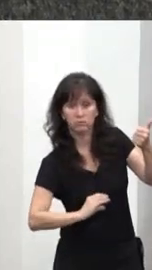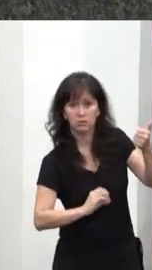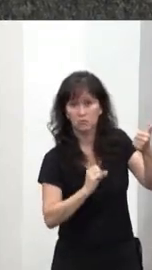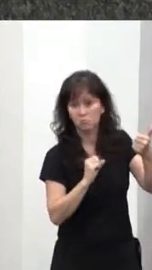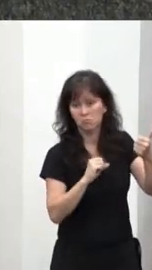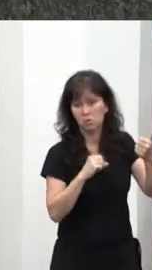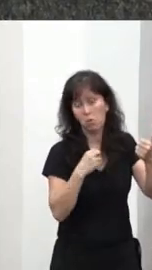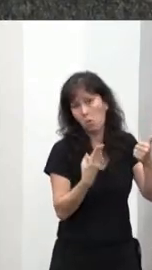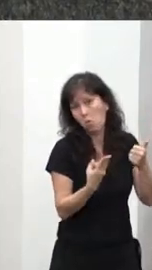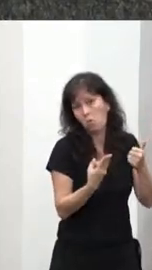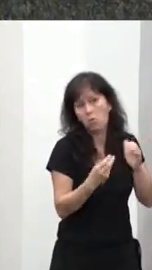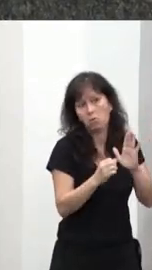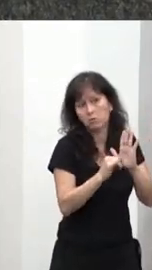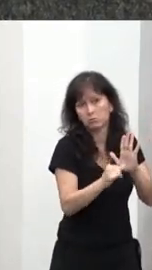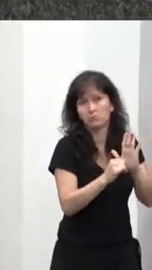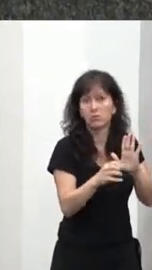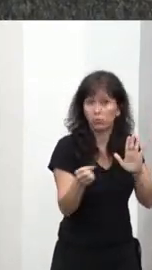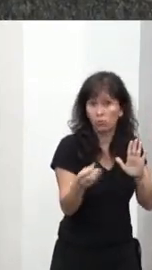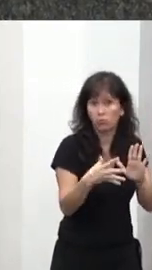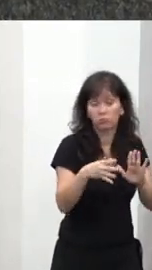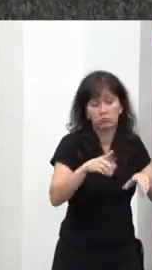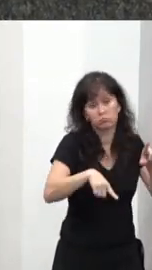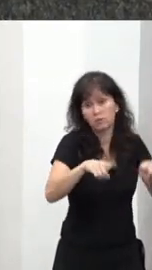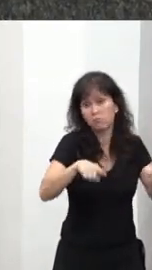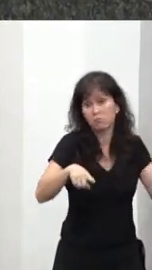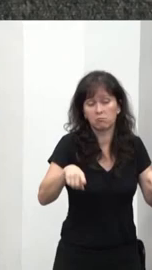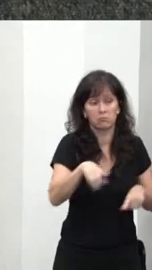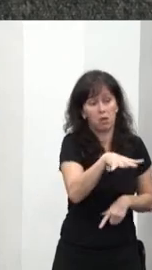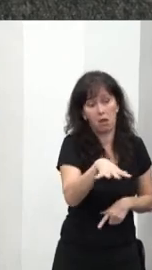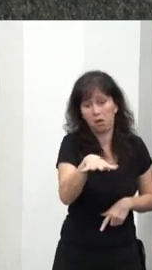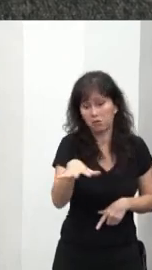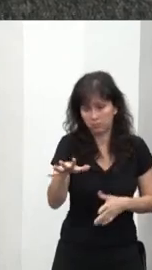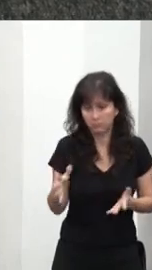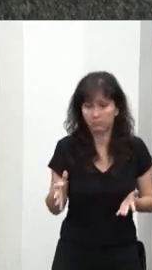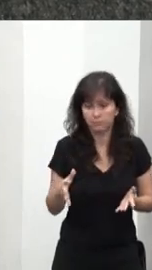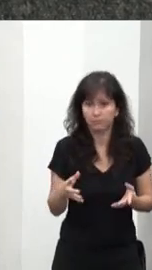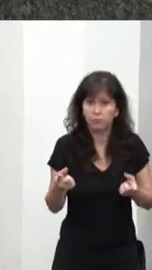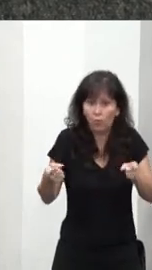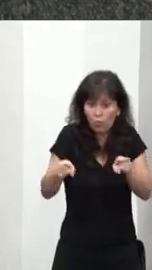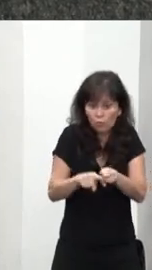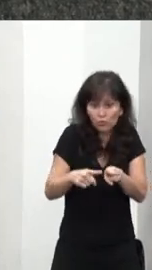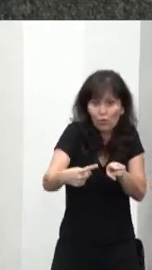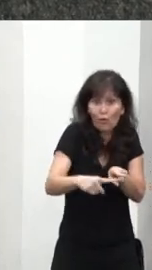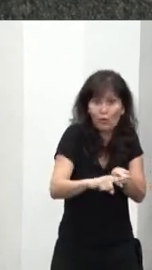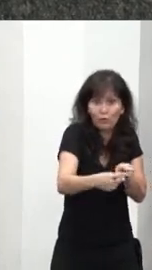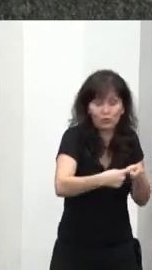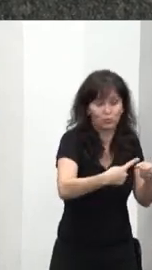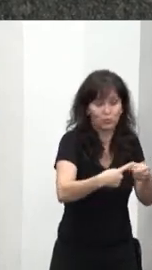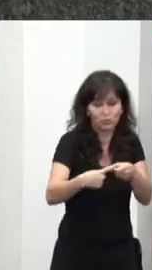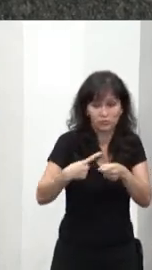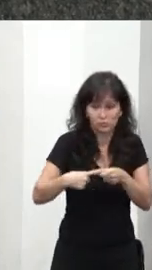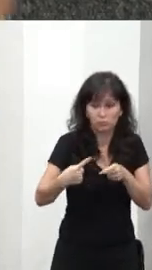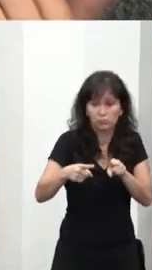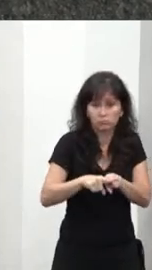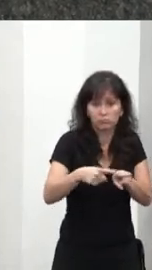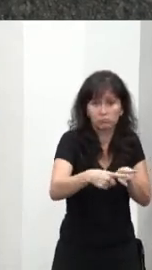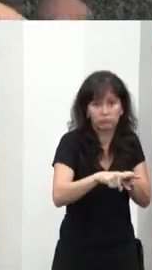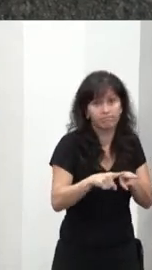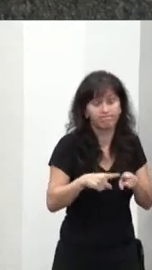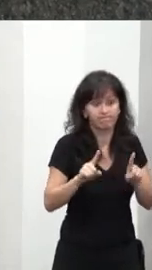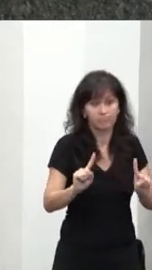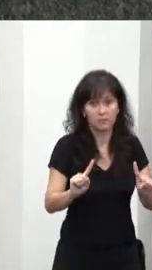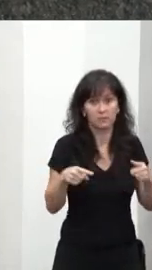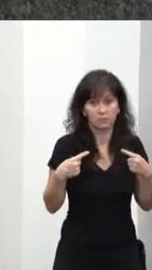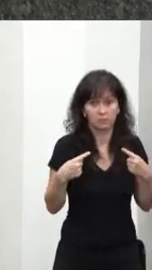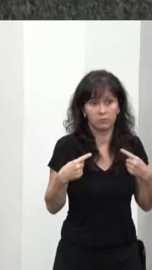recursos as demais áreas dos consórcios é um desafio mas é essa questão dos municípios